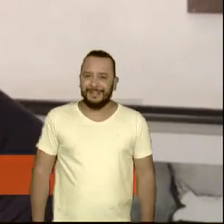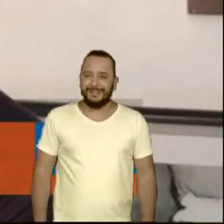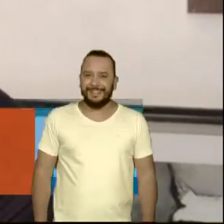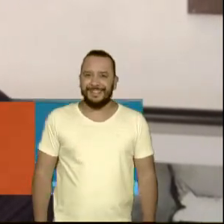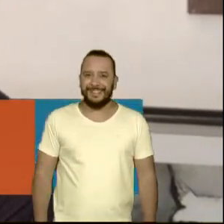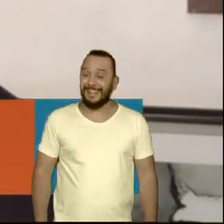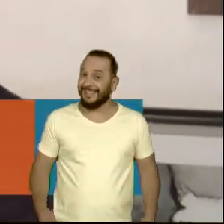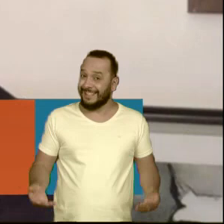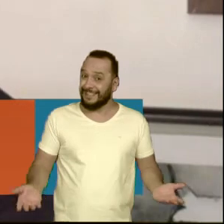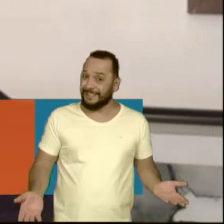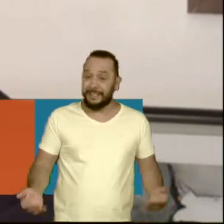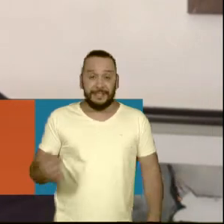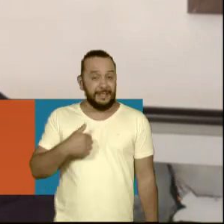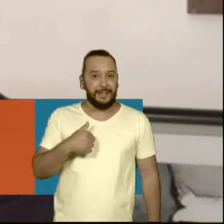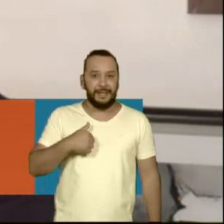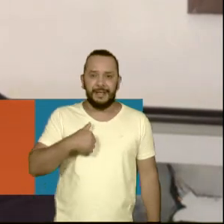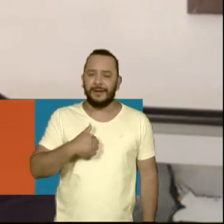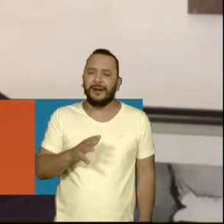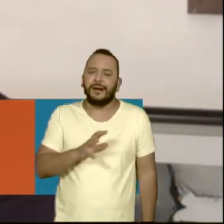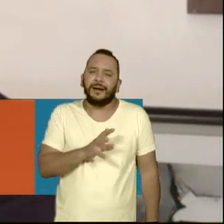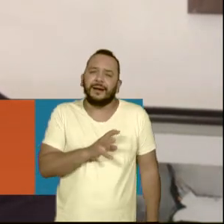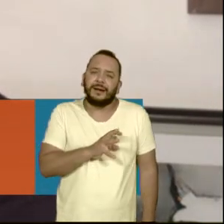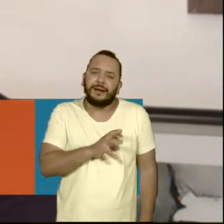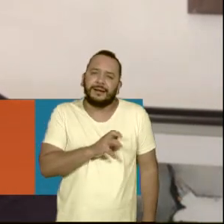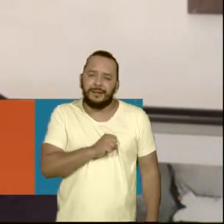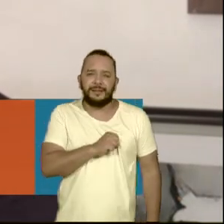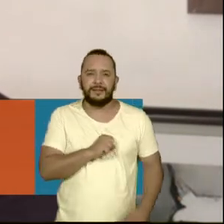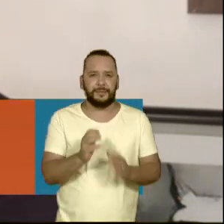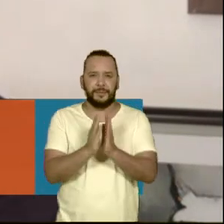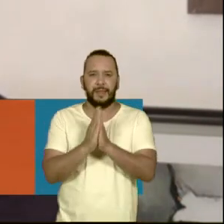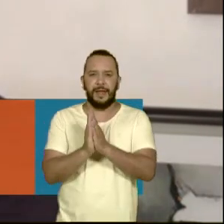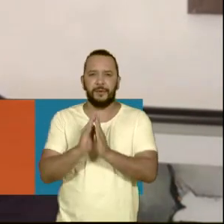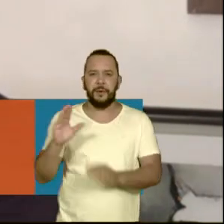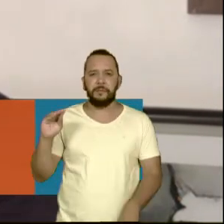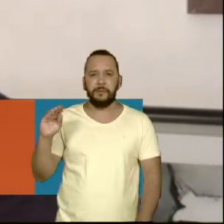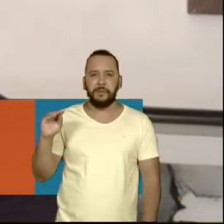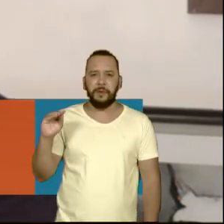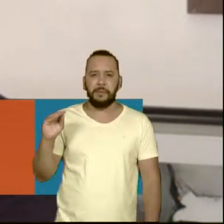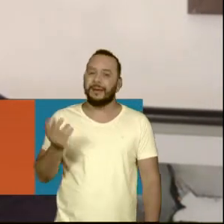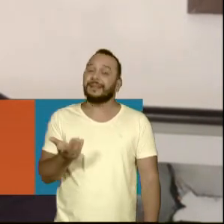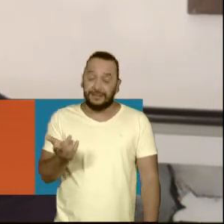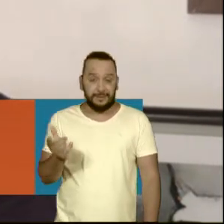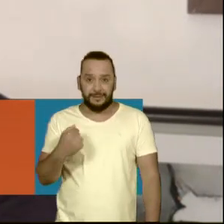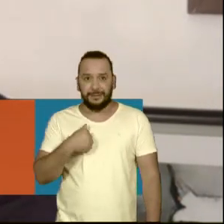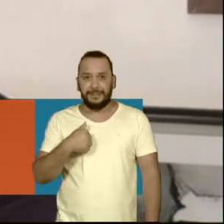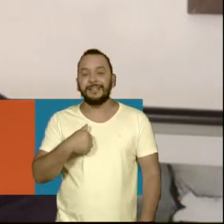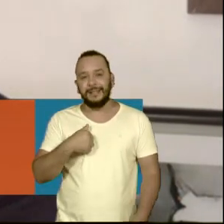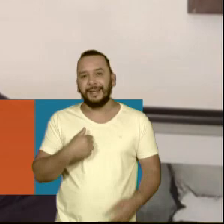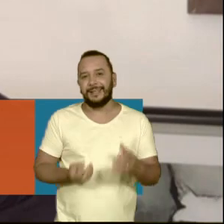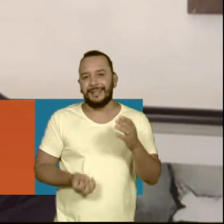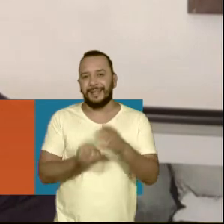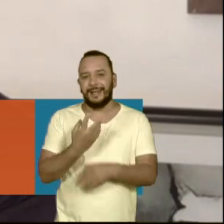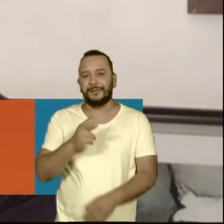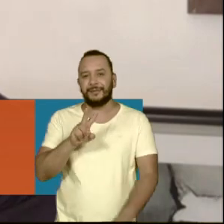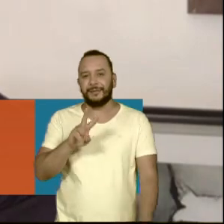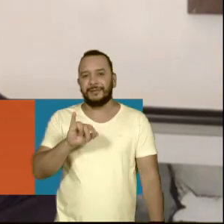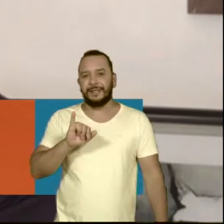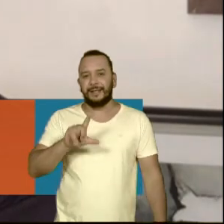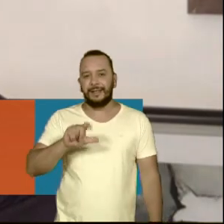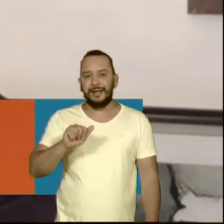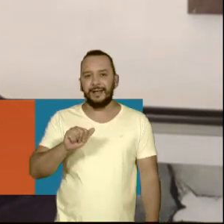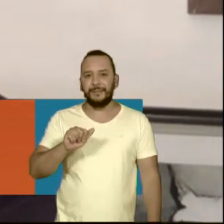E a minha grande paixão de bonecos conscientemente estava revelado, tinha nascido no Vila Sésamo e